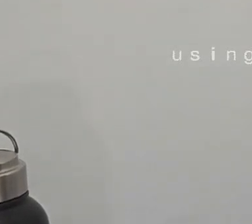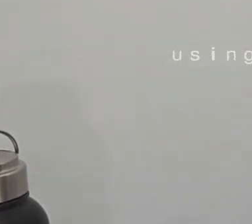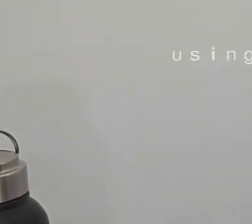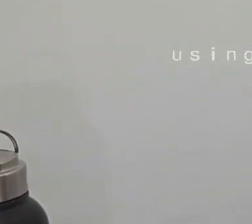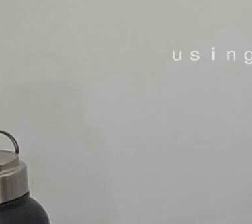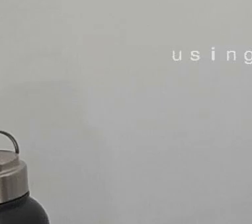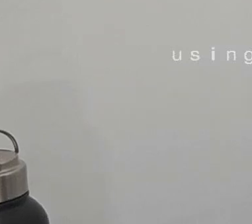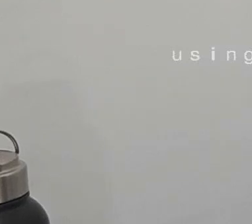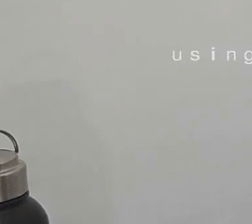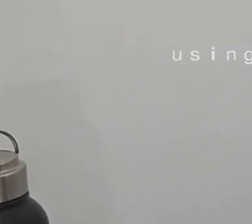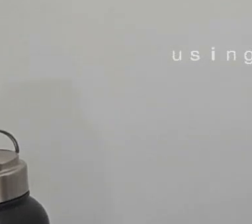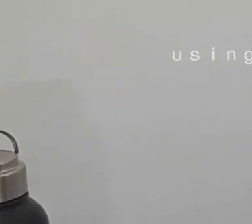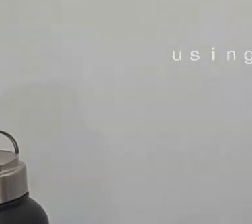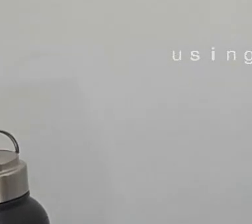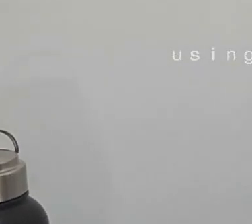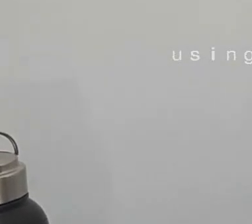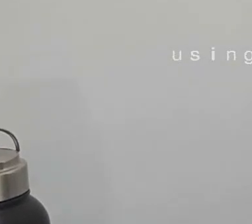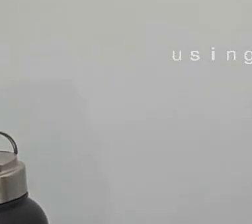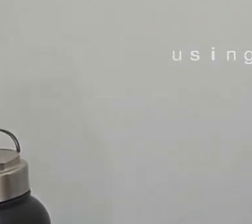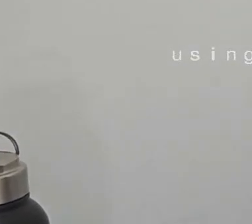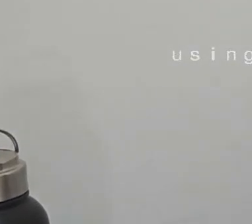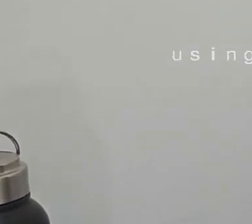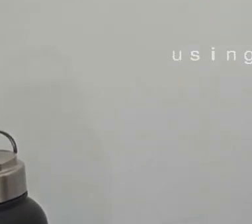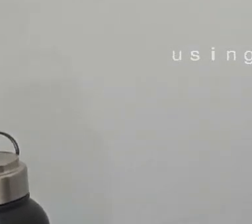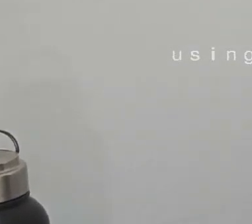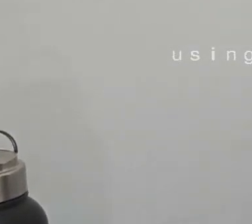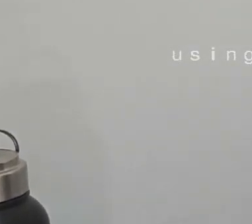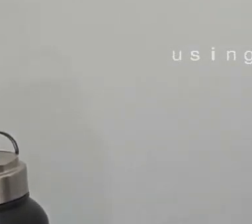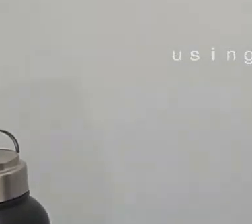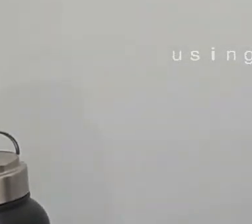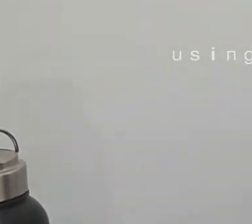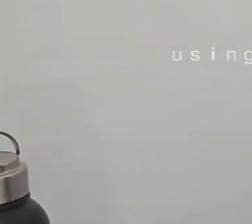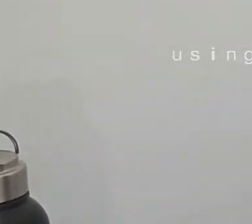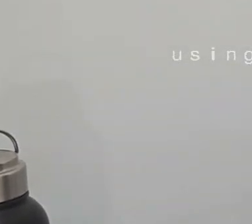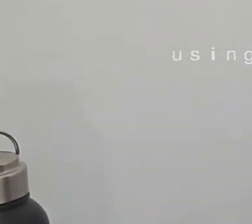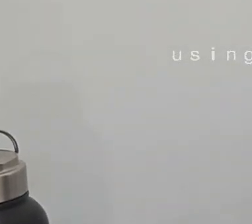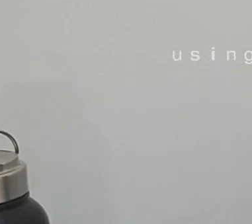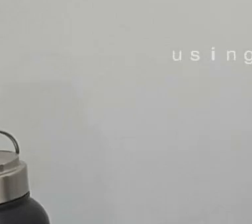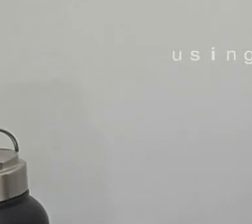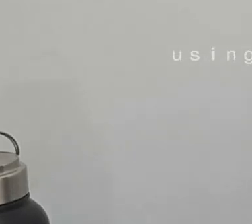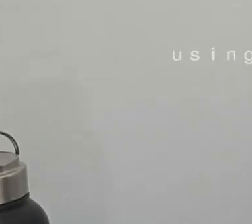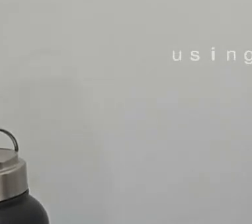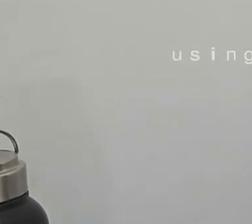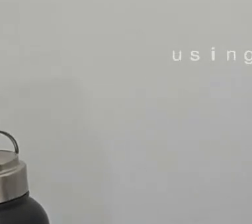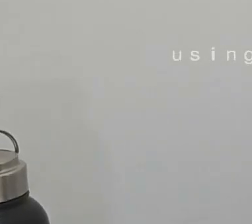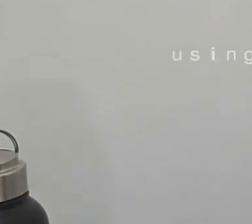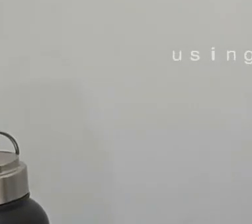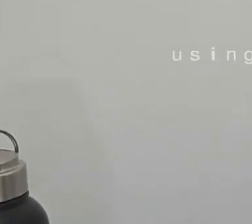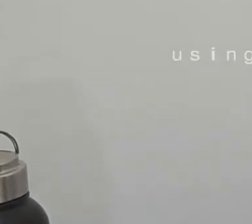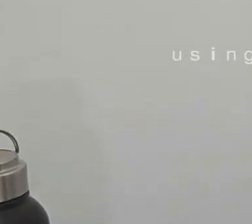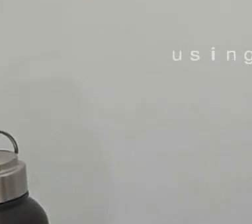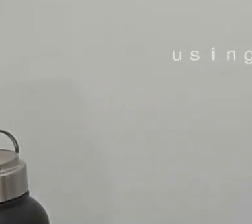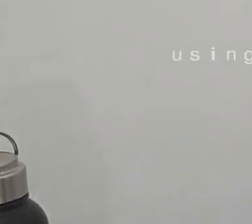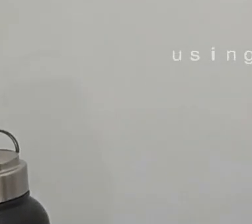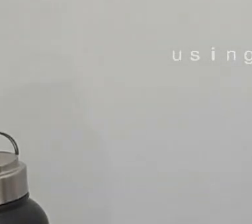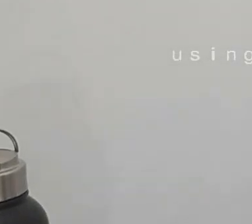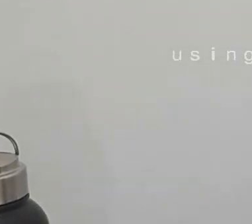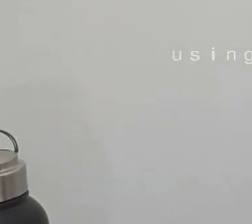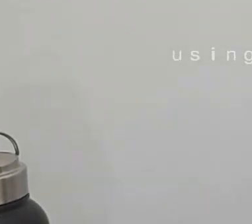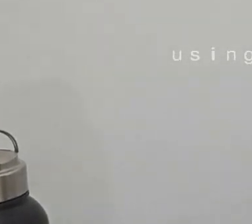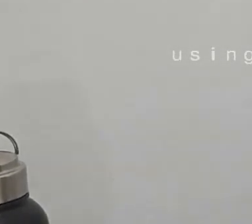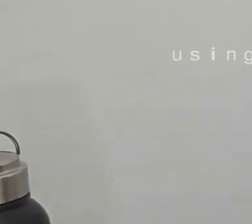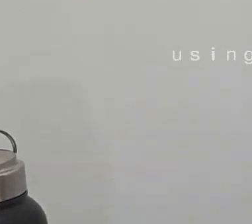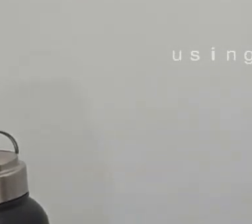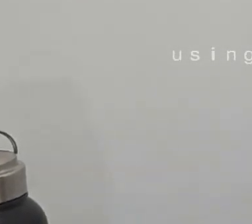Eu estou pensando em fazer esse curso e mostrando para vocês, né, mostrando